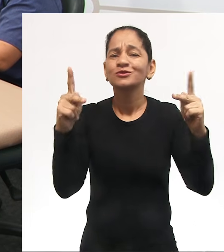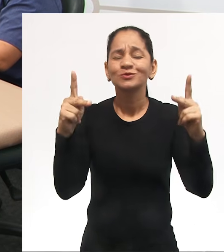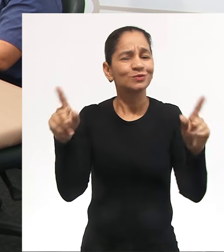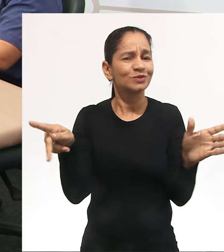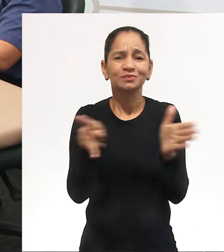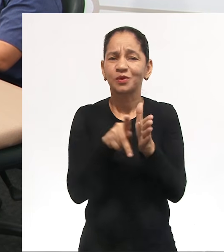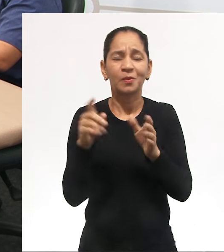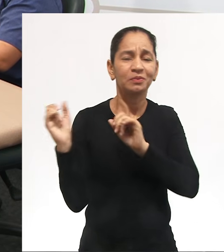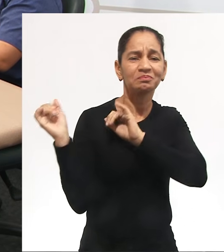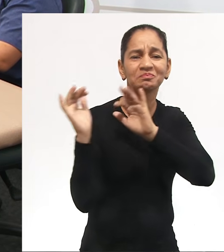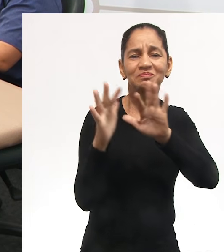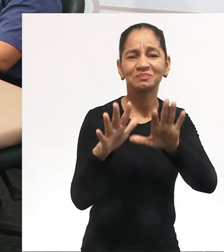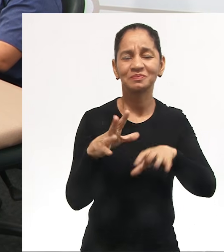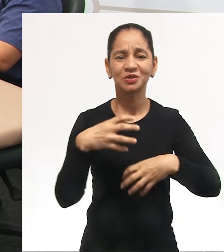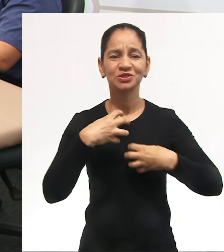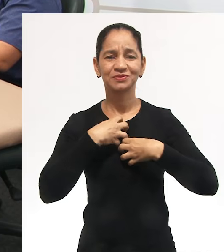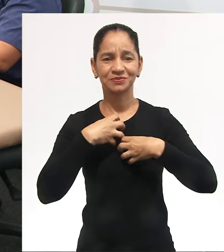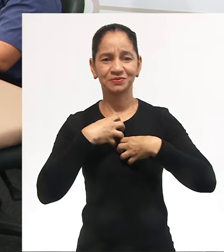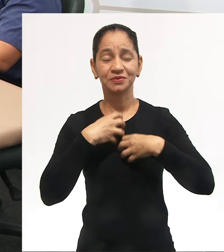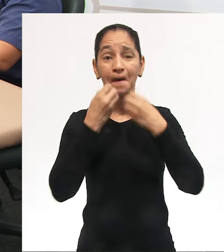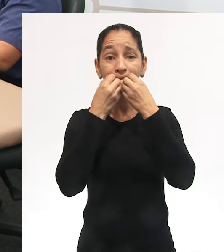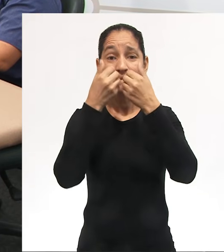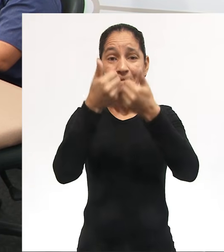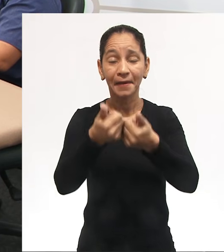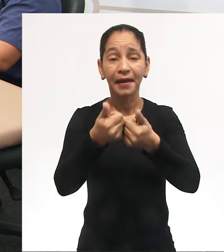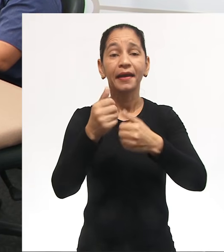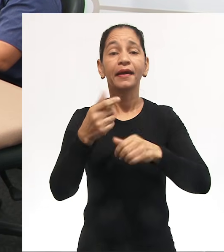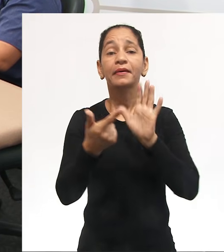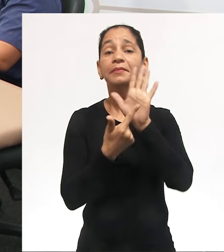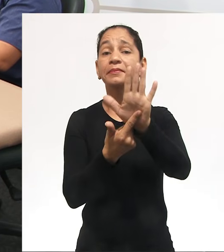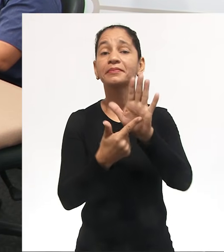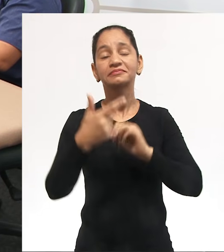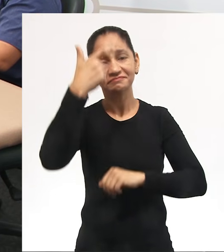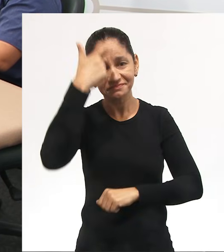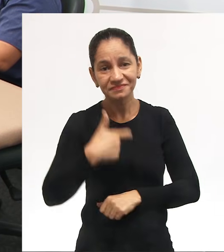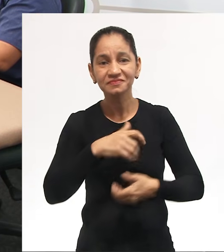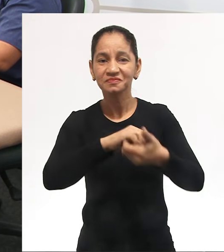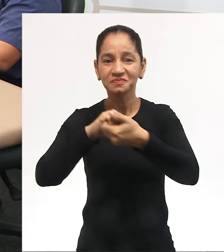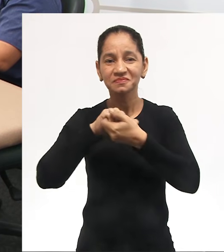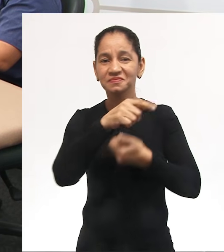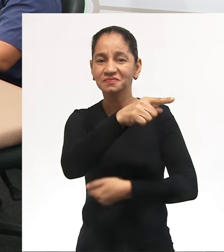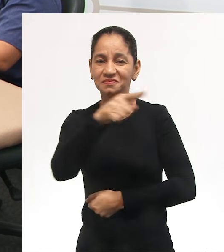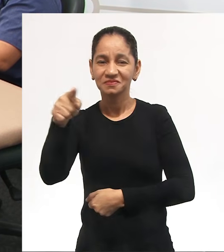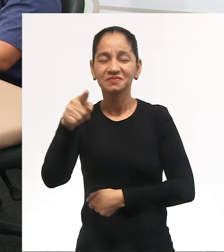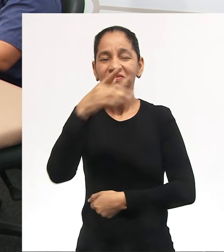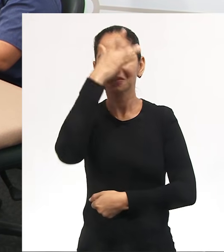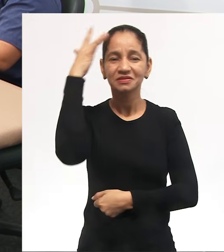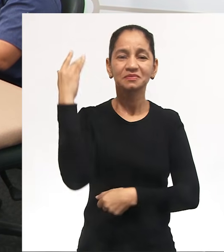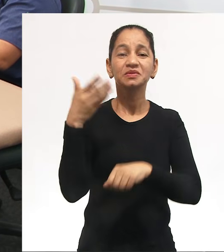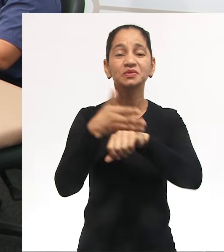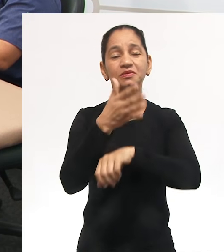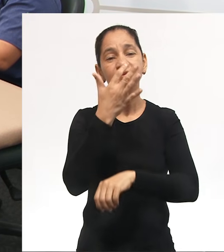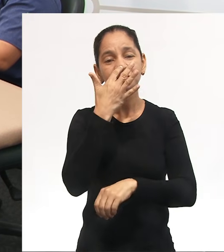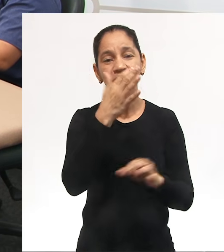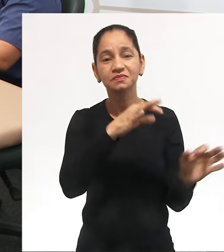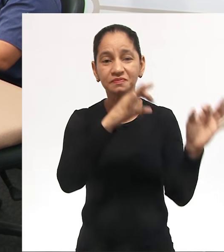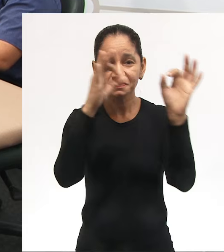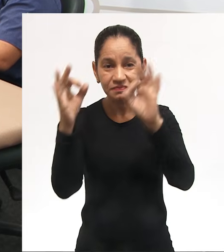casa aqui no IFRO, vamos conversar um pouquinho. Gostaria aí que você saudasse as